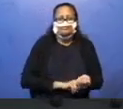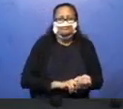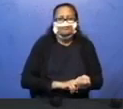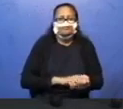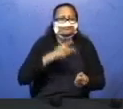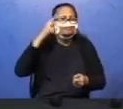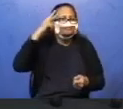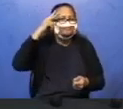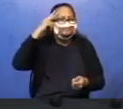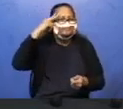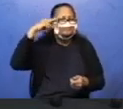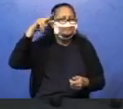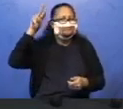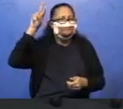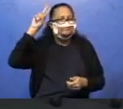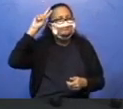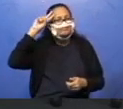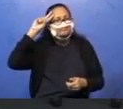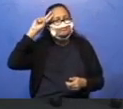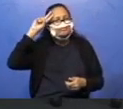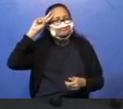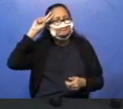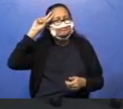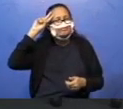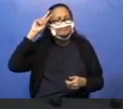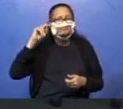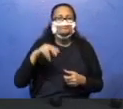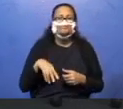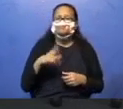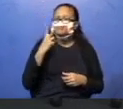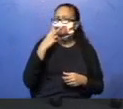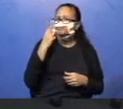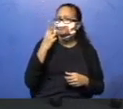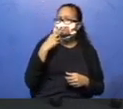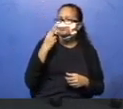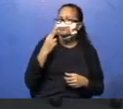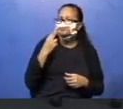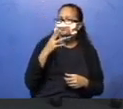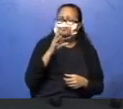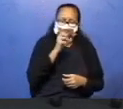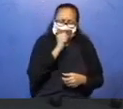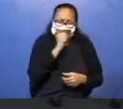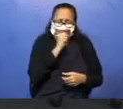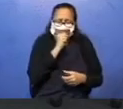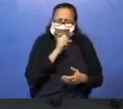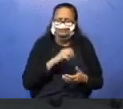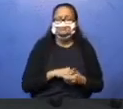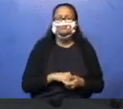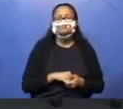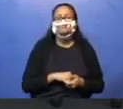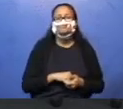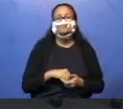né? Parecia que ele tinha chupado o quê? Quando azedo?